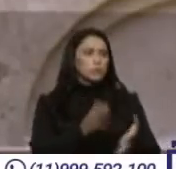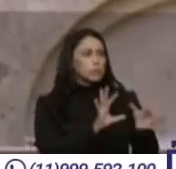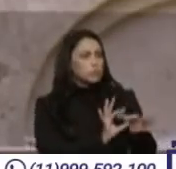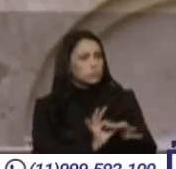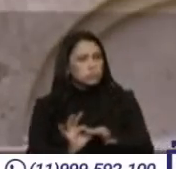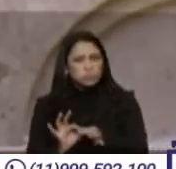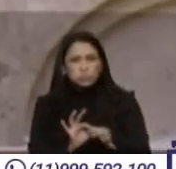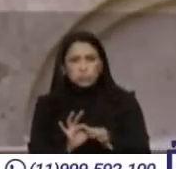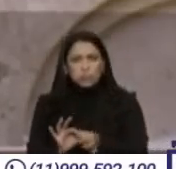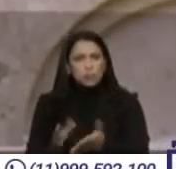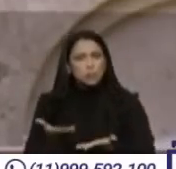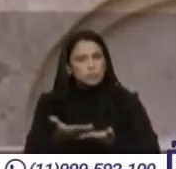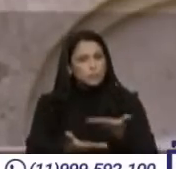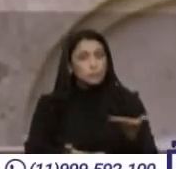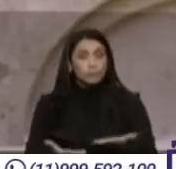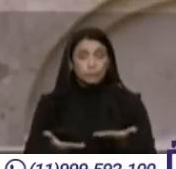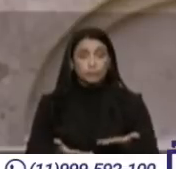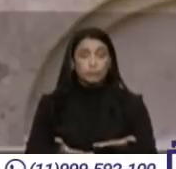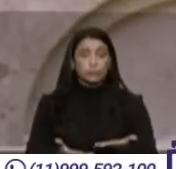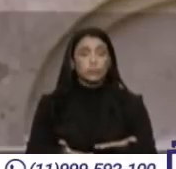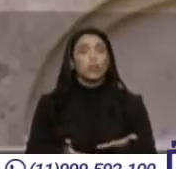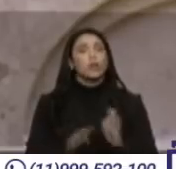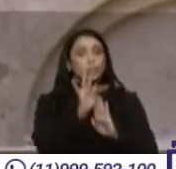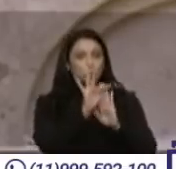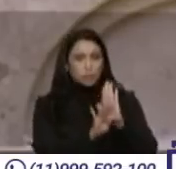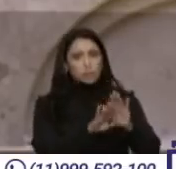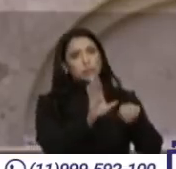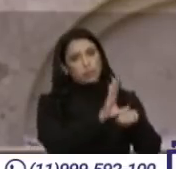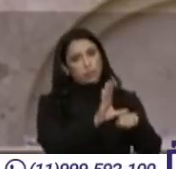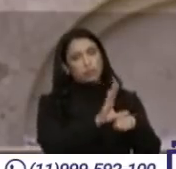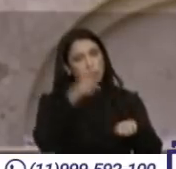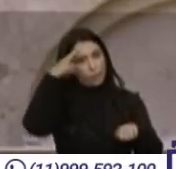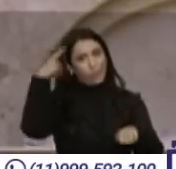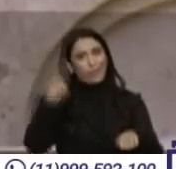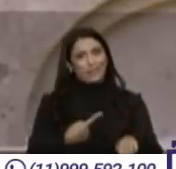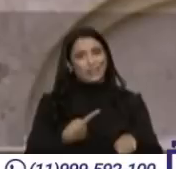da República, como ordena o texto constitucional.